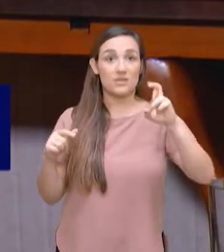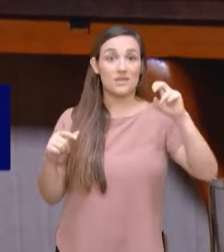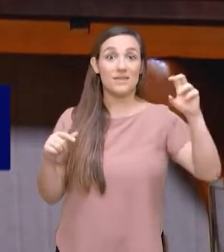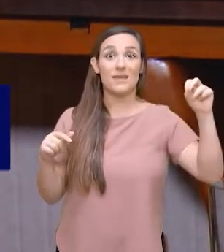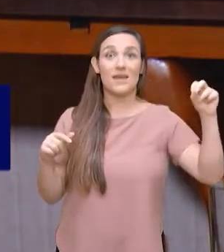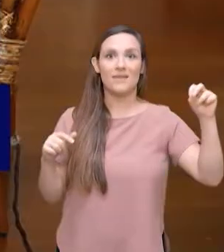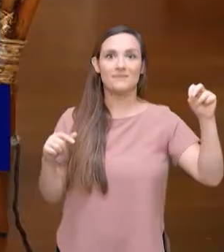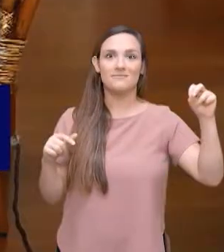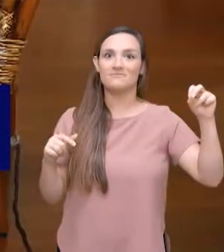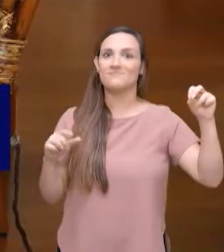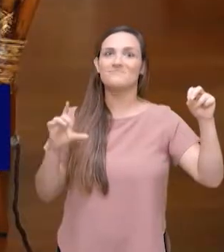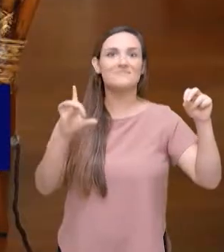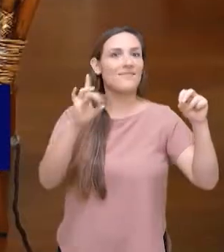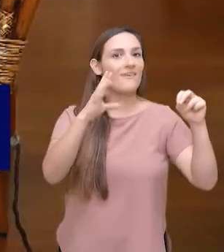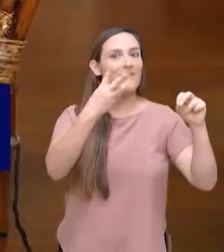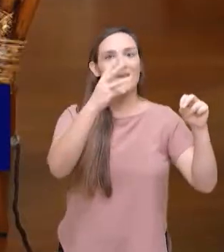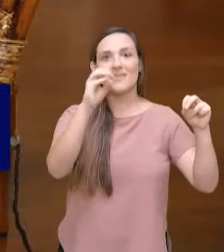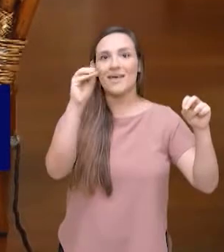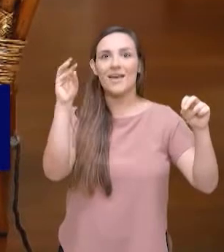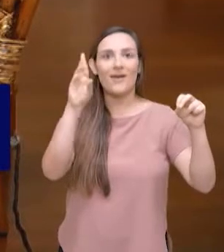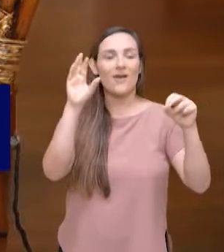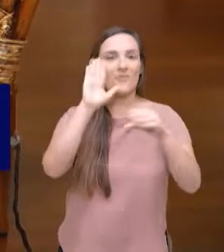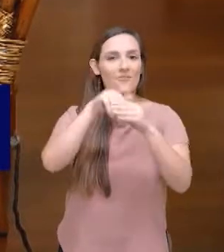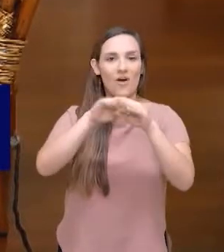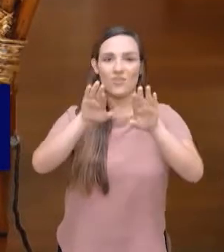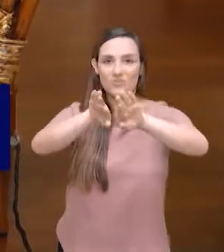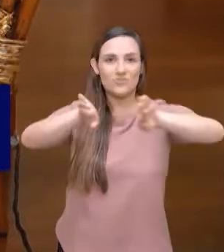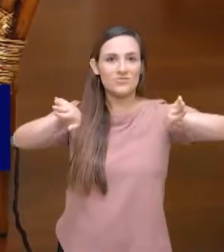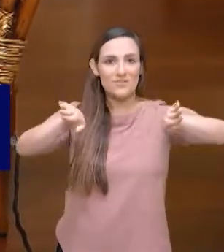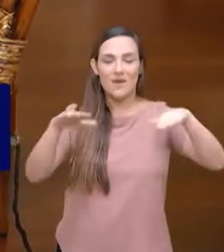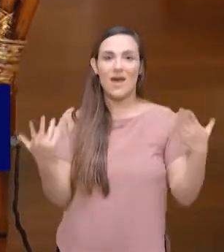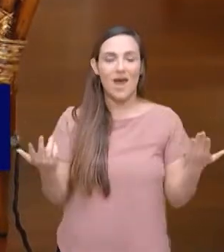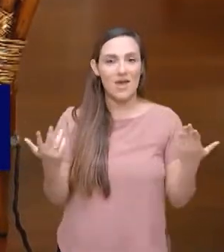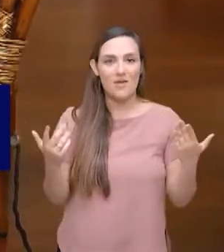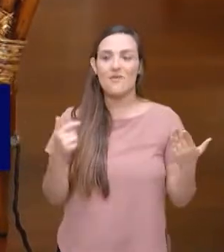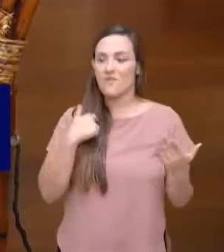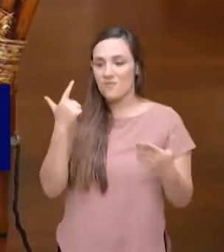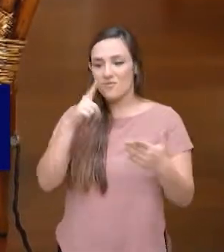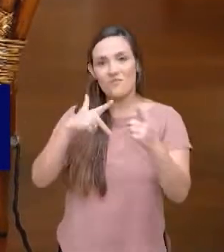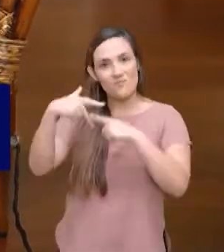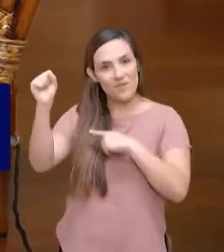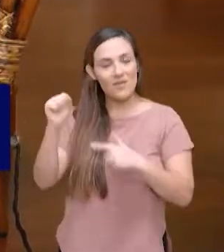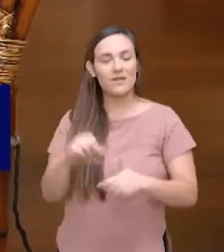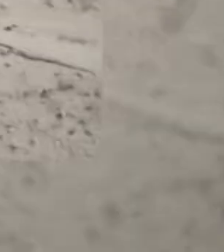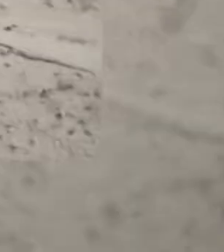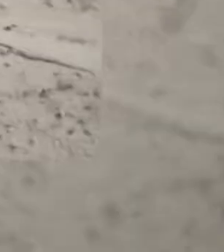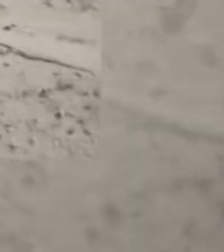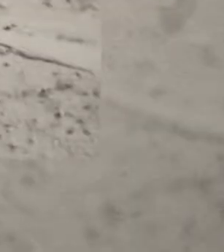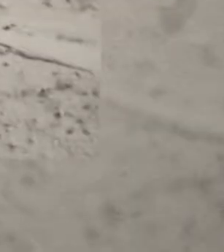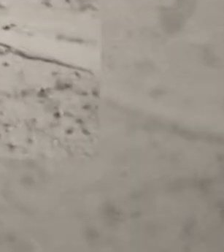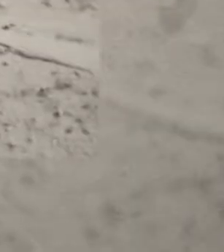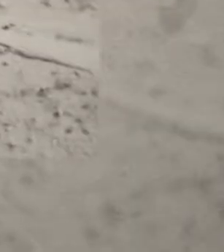37.500, uma coisa assim. 300 votos de diferença. Teve uns 200, 300 votos de diferença.